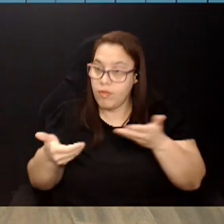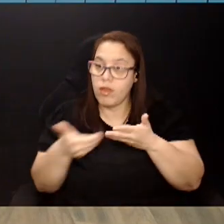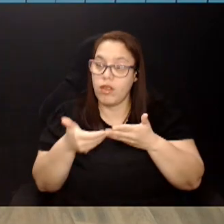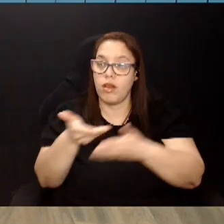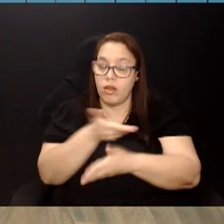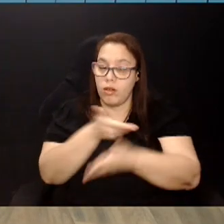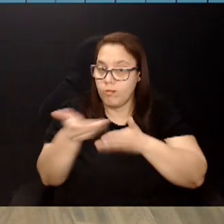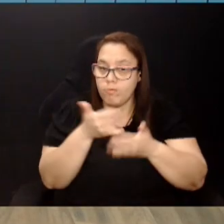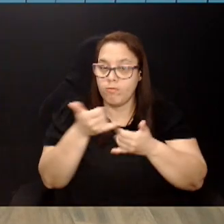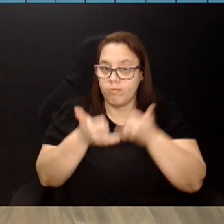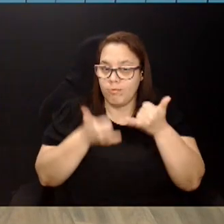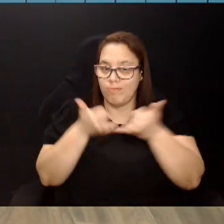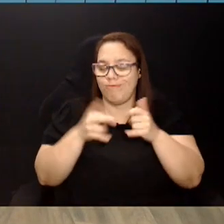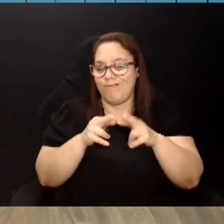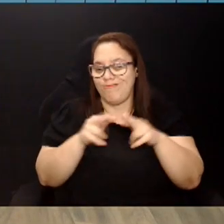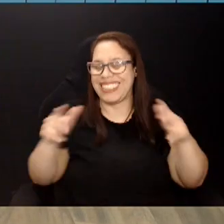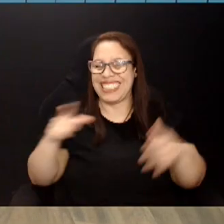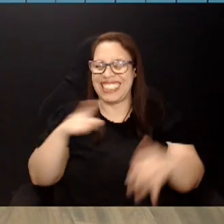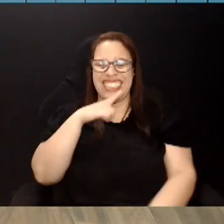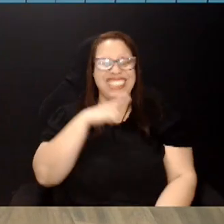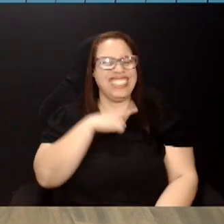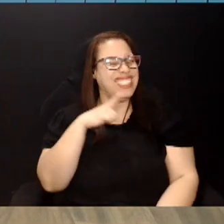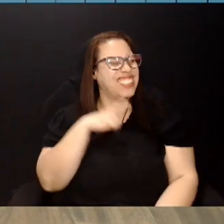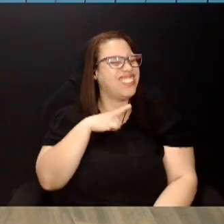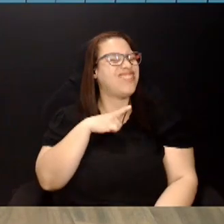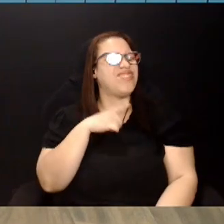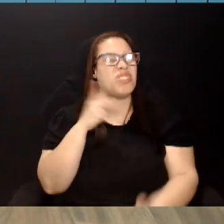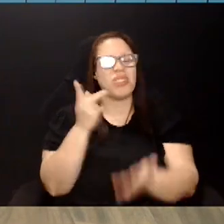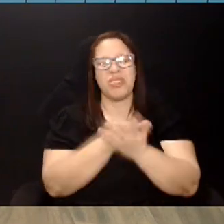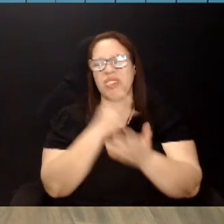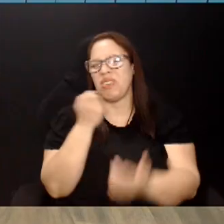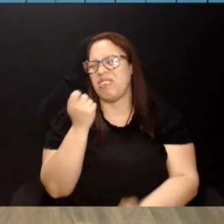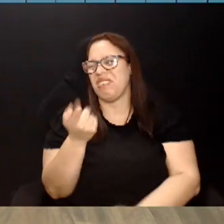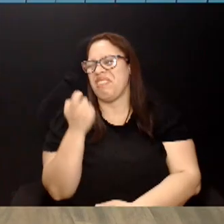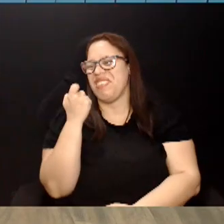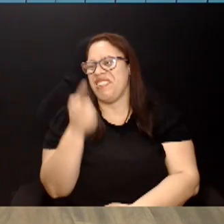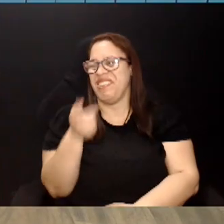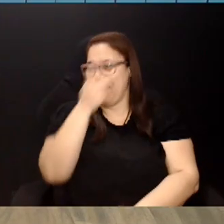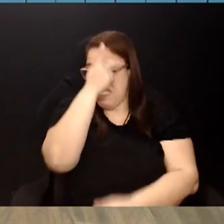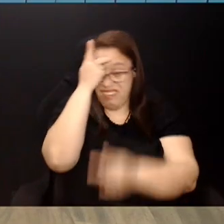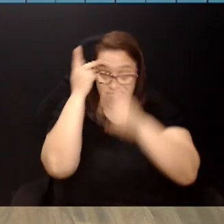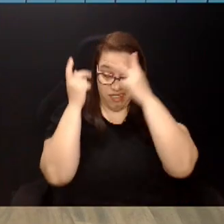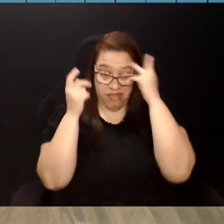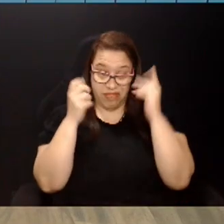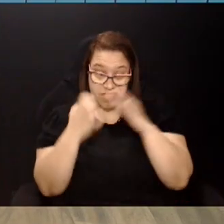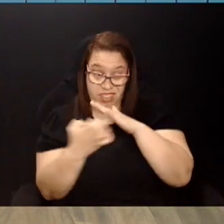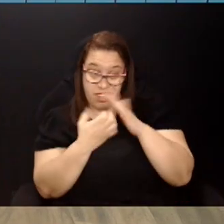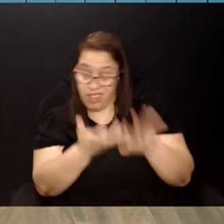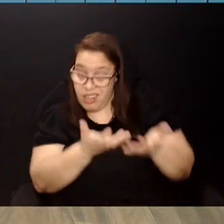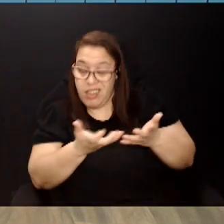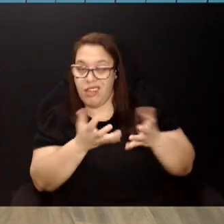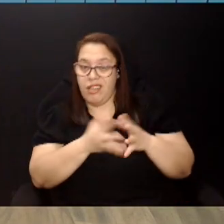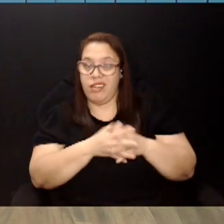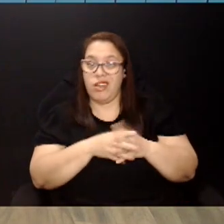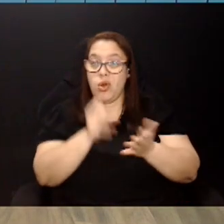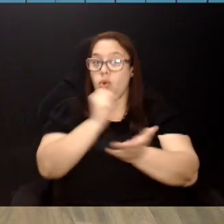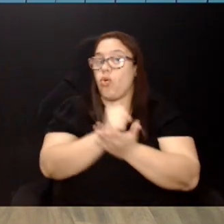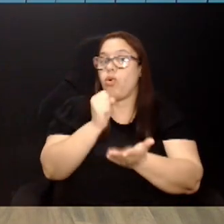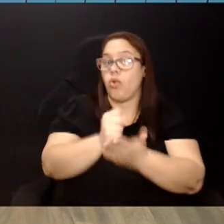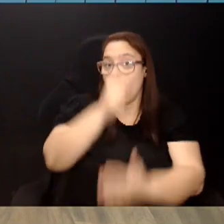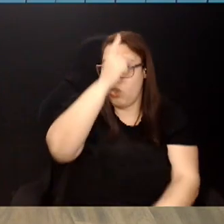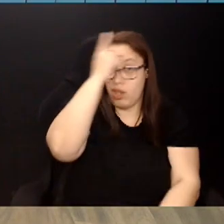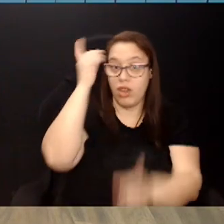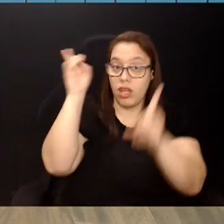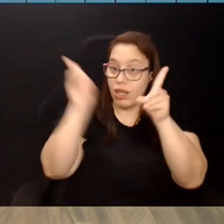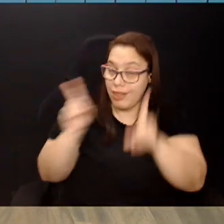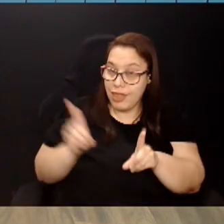ainda existem muitos equívocos. As pessoas ainda as empresas querem, né, contratar pessoas com